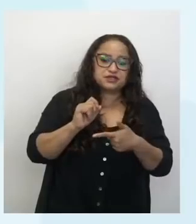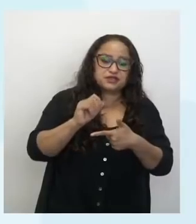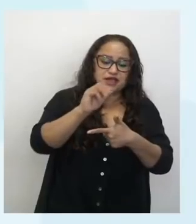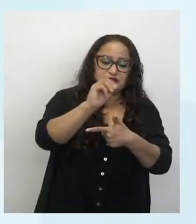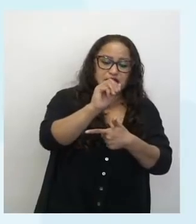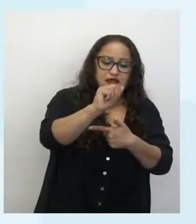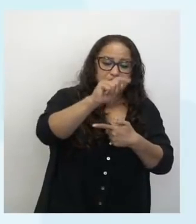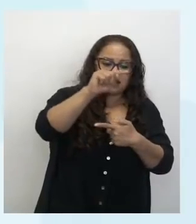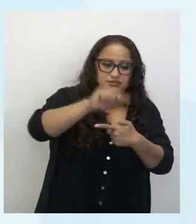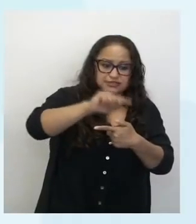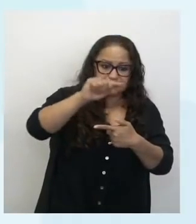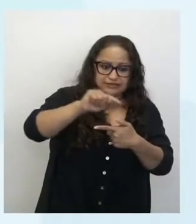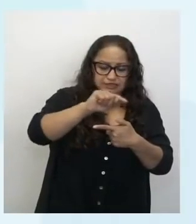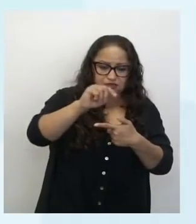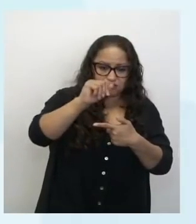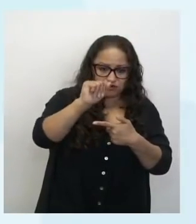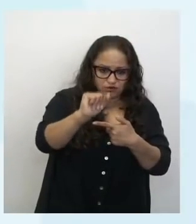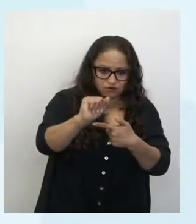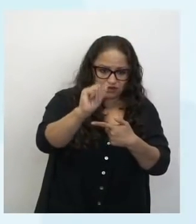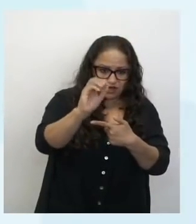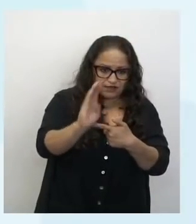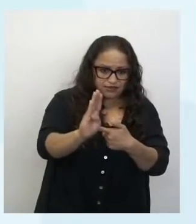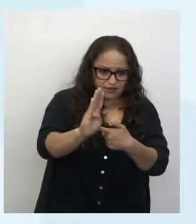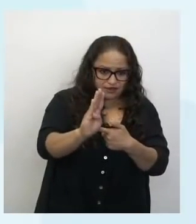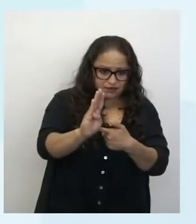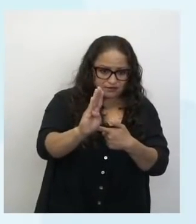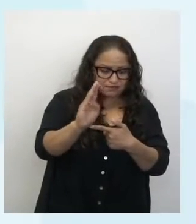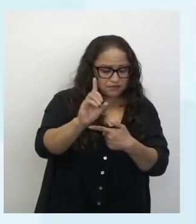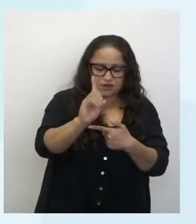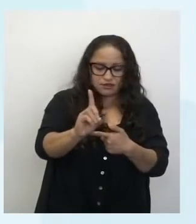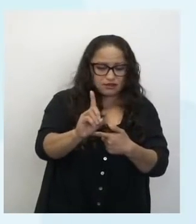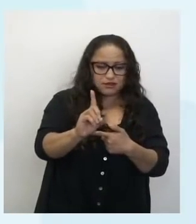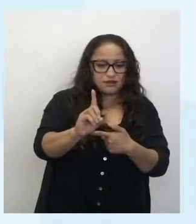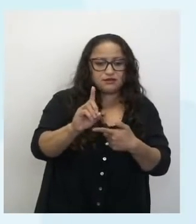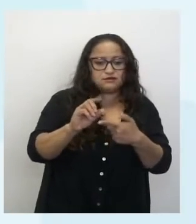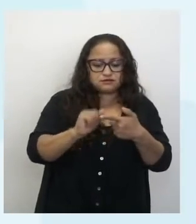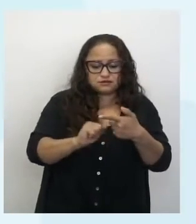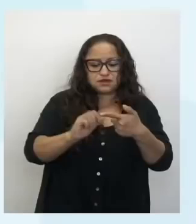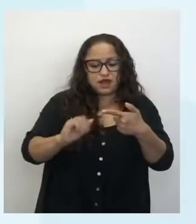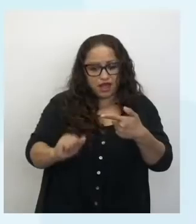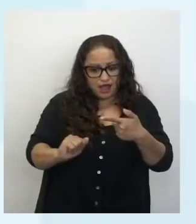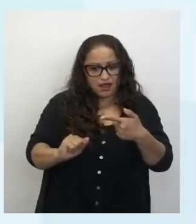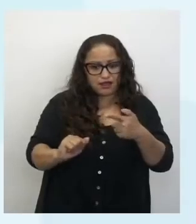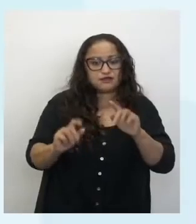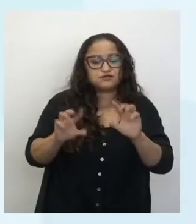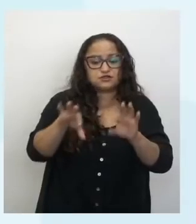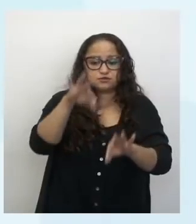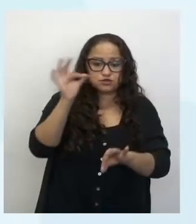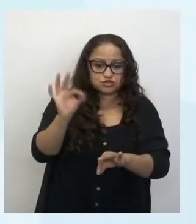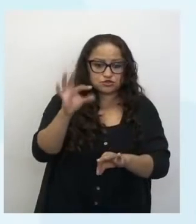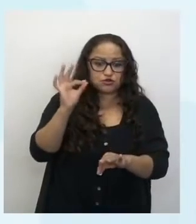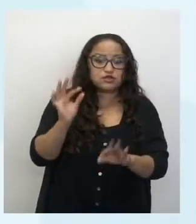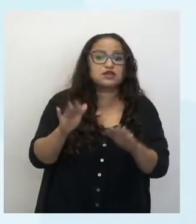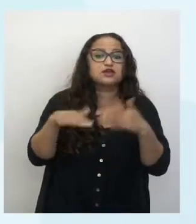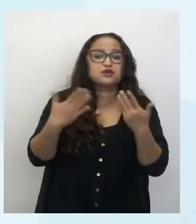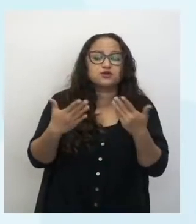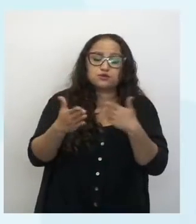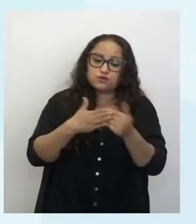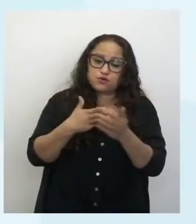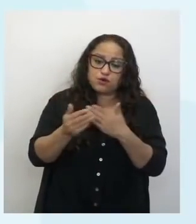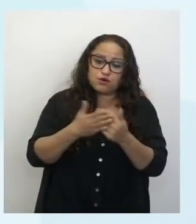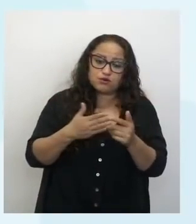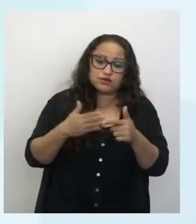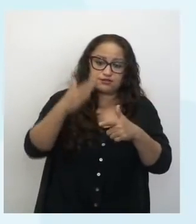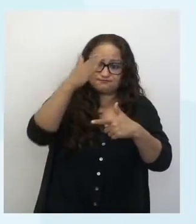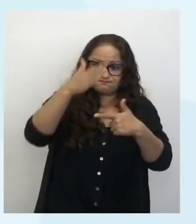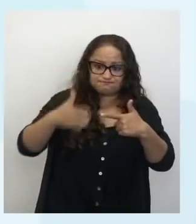D e embaixo colocar os dados do triângulo A. Tá certo? E aí você pode escolher qualquer lado, porque o